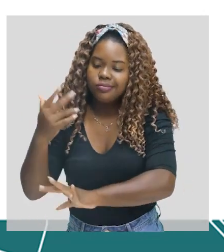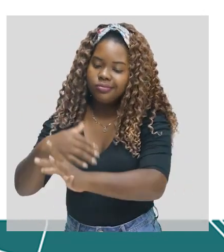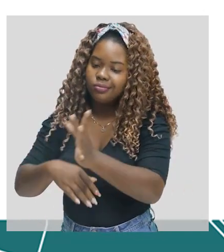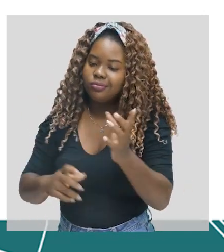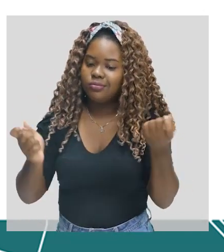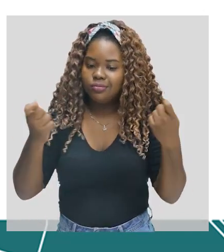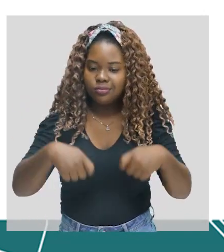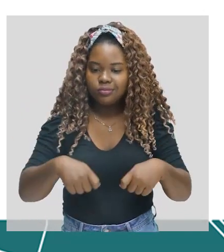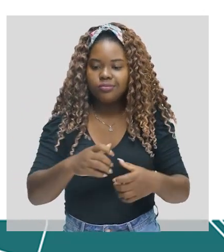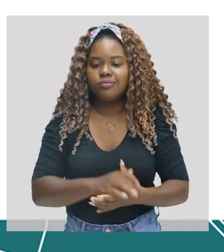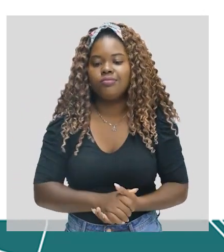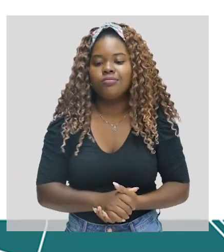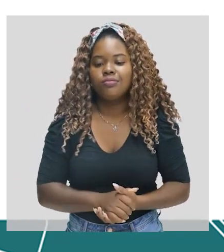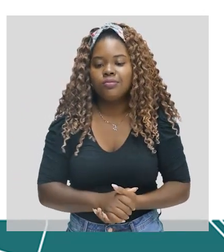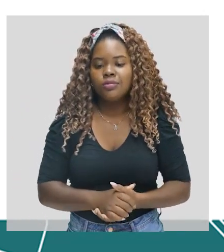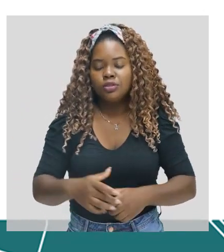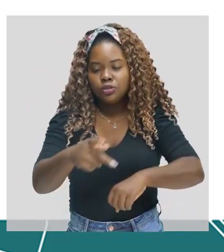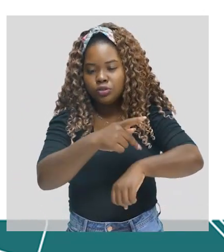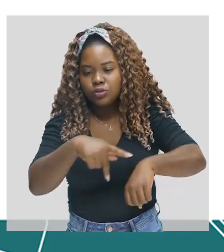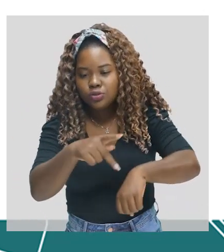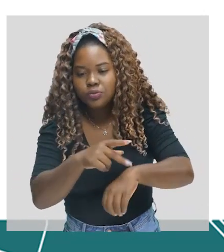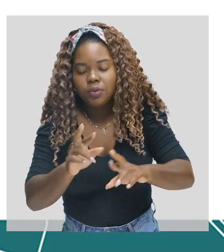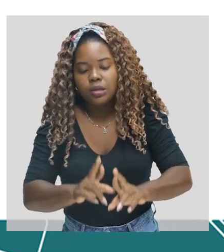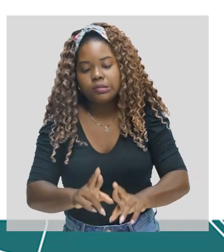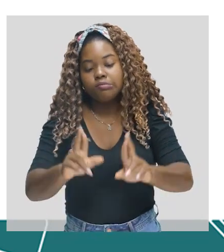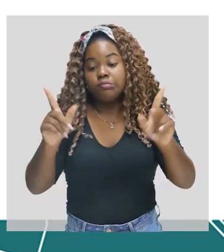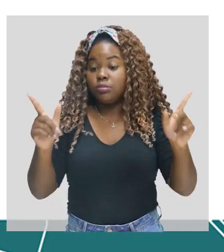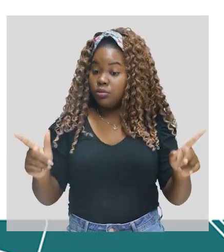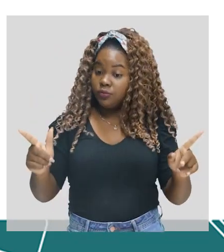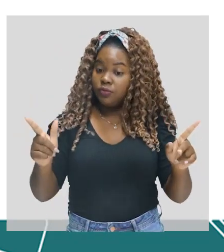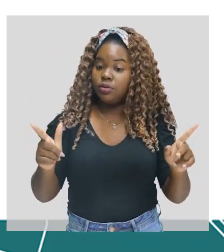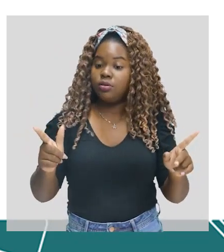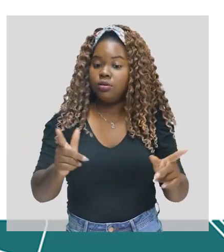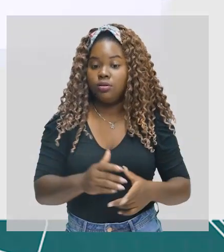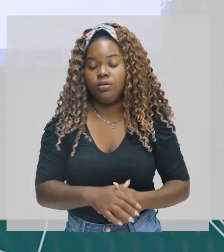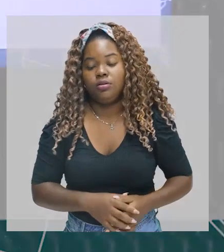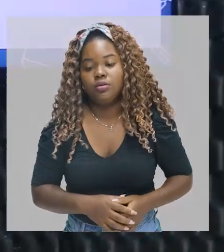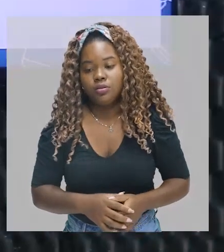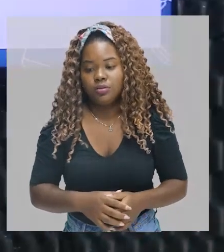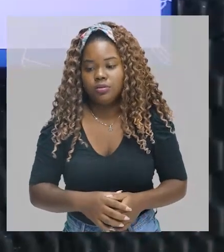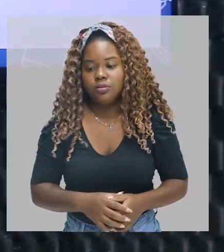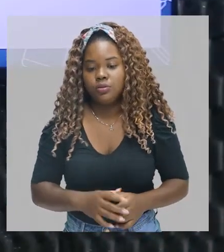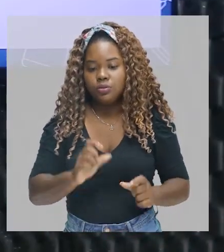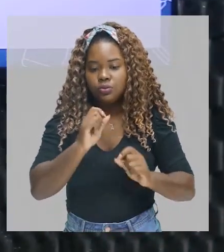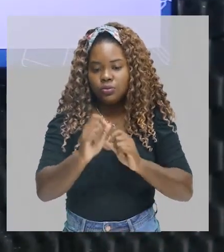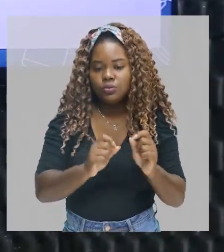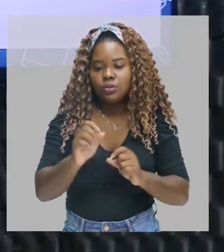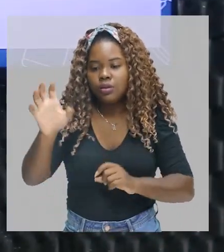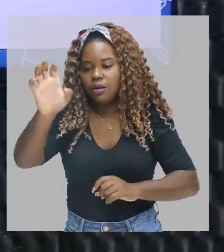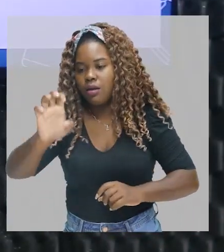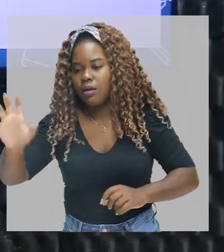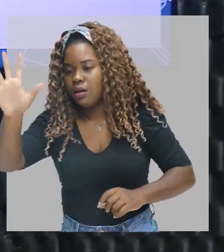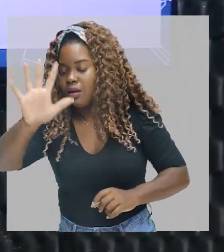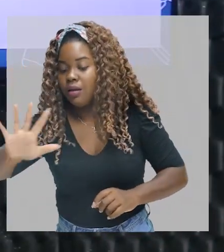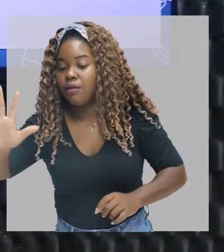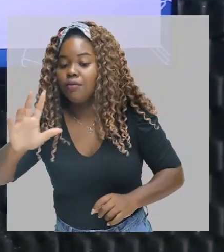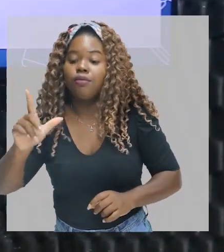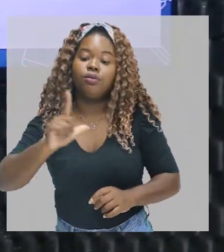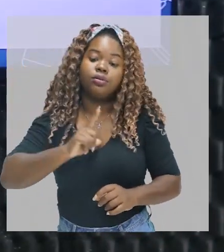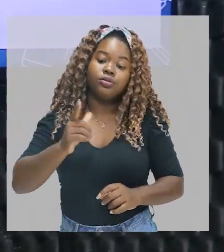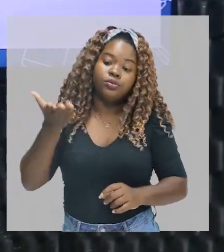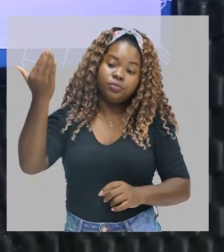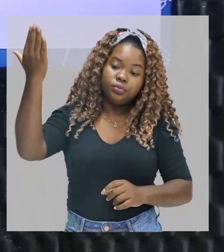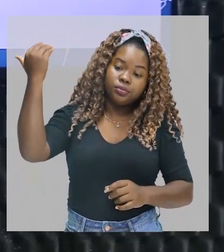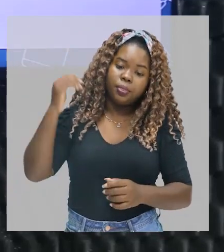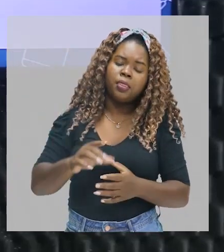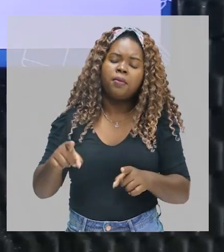Possibilitando a criação de um país diferente totalmente daquilo que a Europa trazia, porque